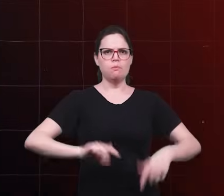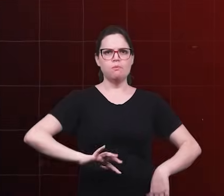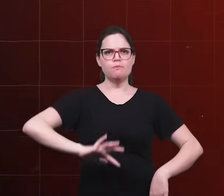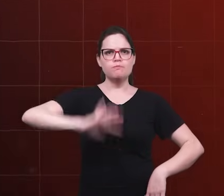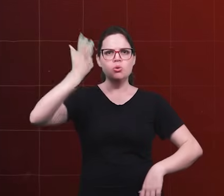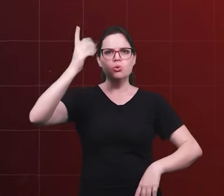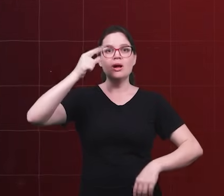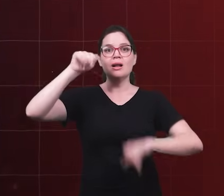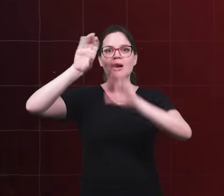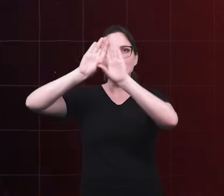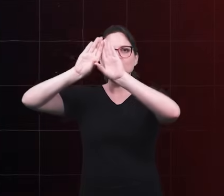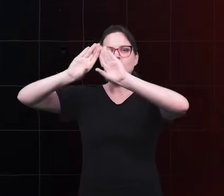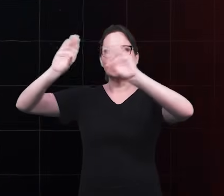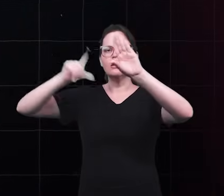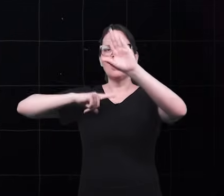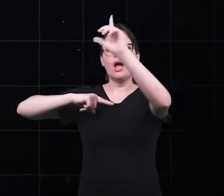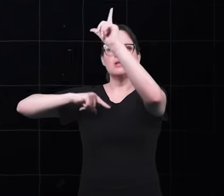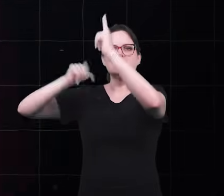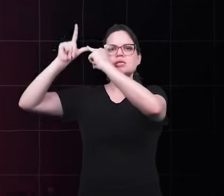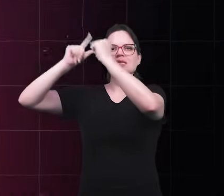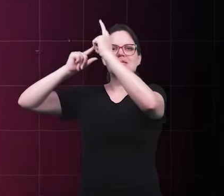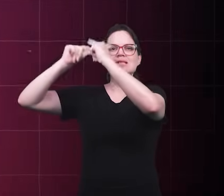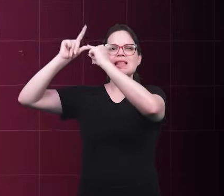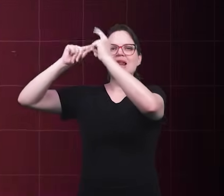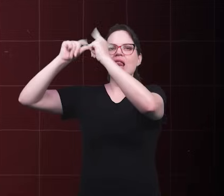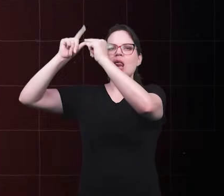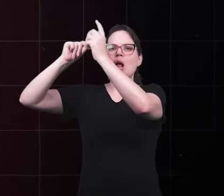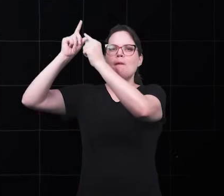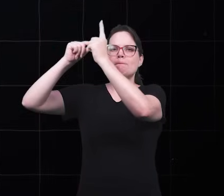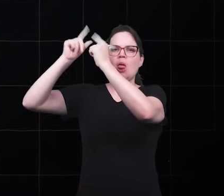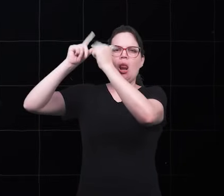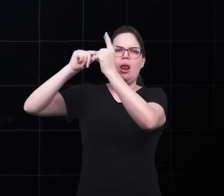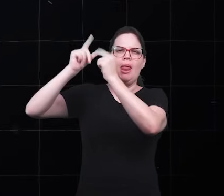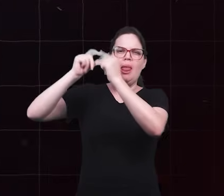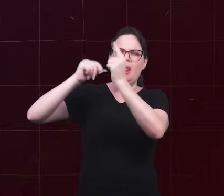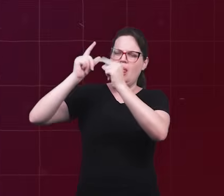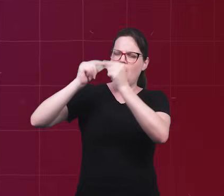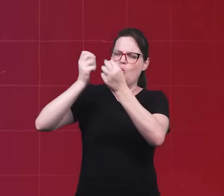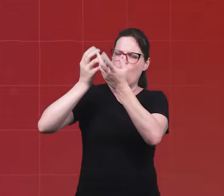céu uma grande estrela, ardendo como uma tocha,